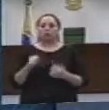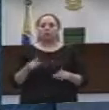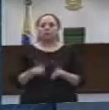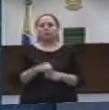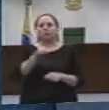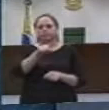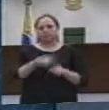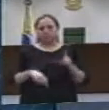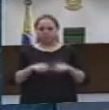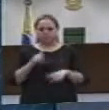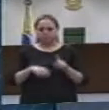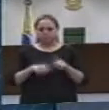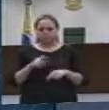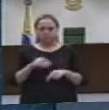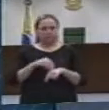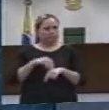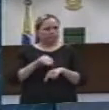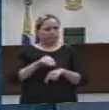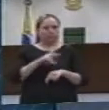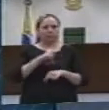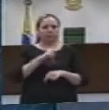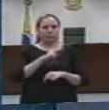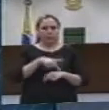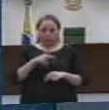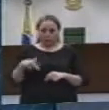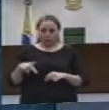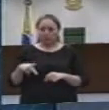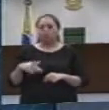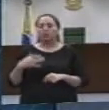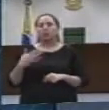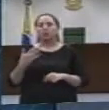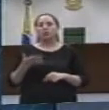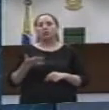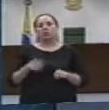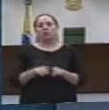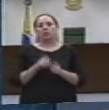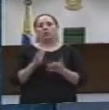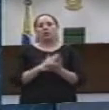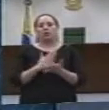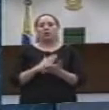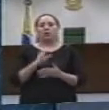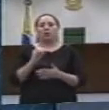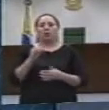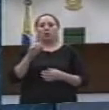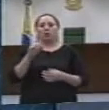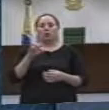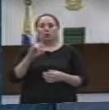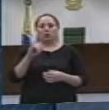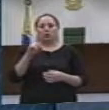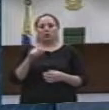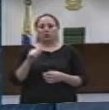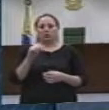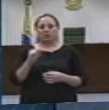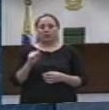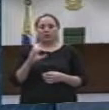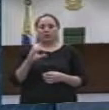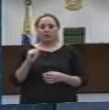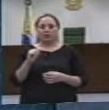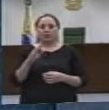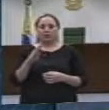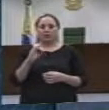não é fornecido a professora inclusive um livro orixás caboclos e guias Deuses